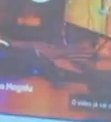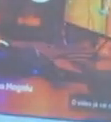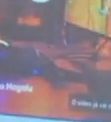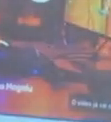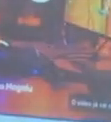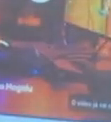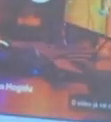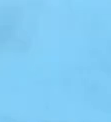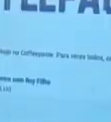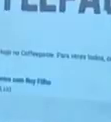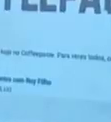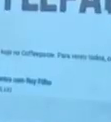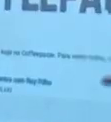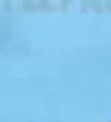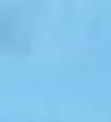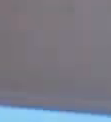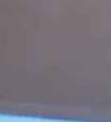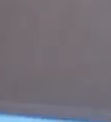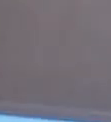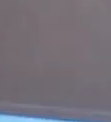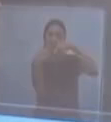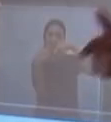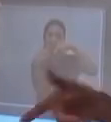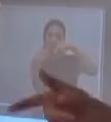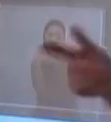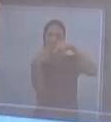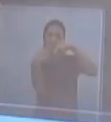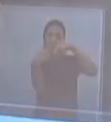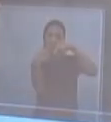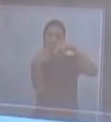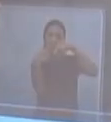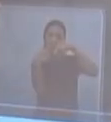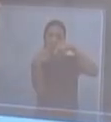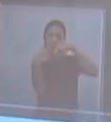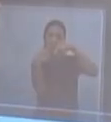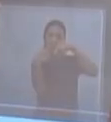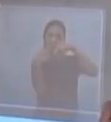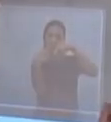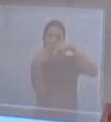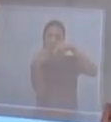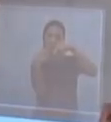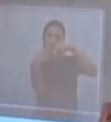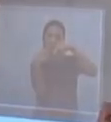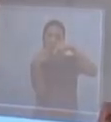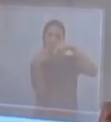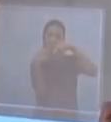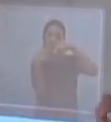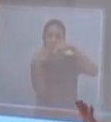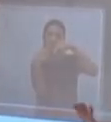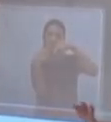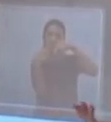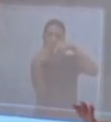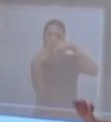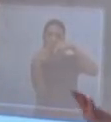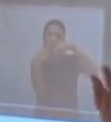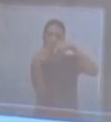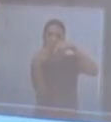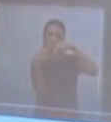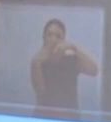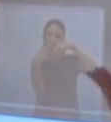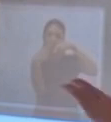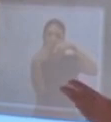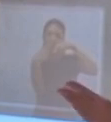patrocínio. Você viu quanto a gente usou a parede, a cadeira, os grilos, a gente, ele é o nosso assessor. Olha que dá, olha